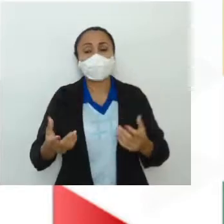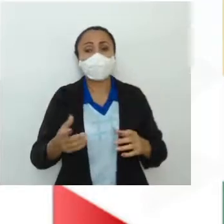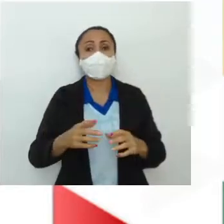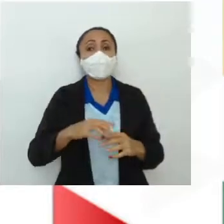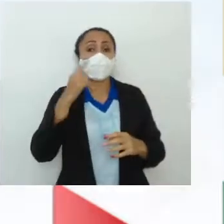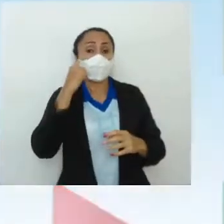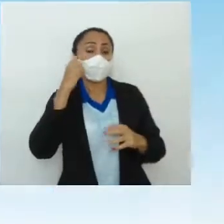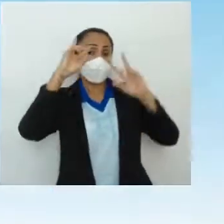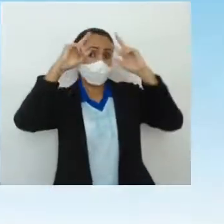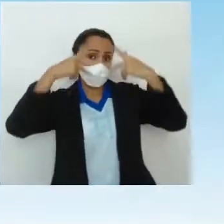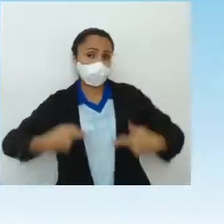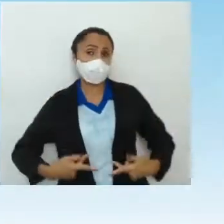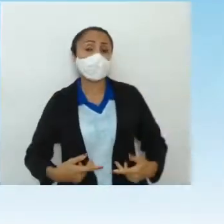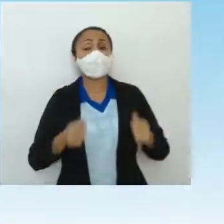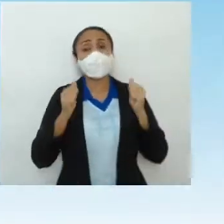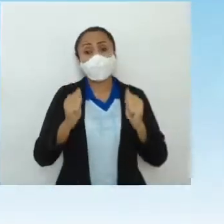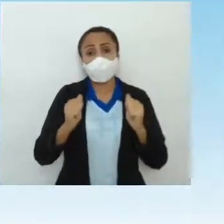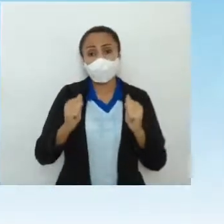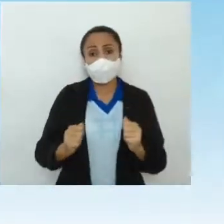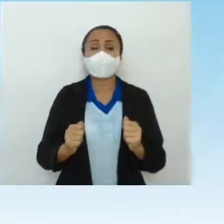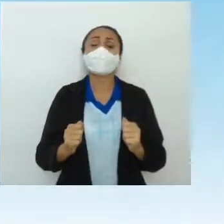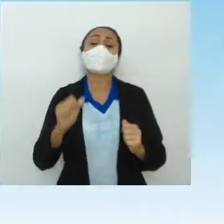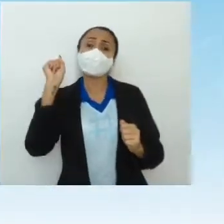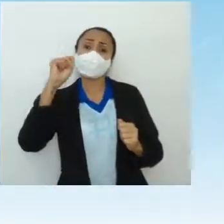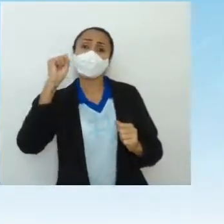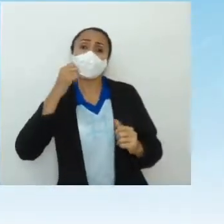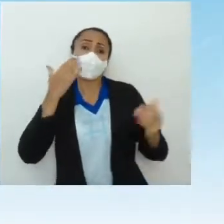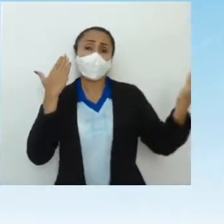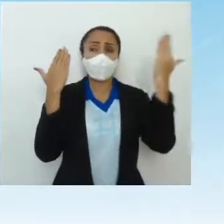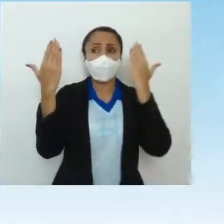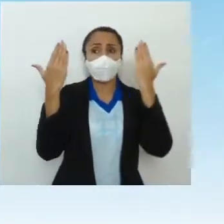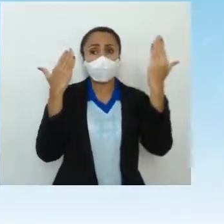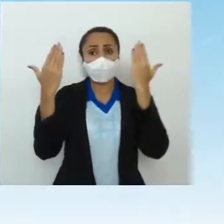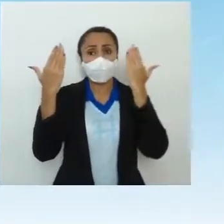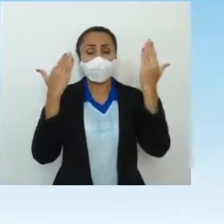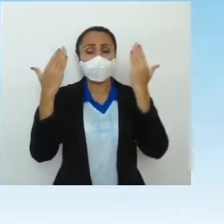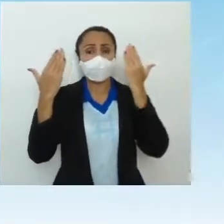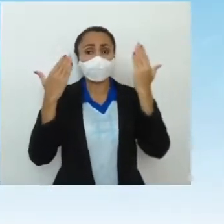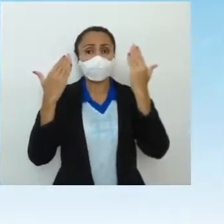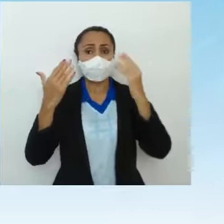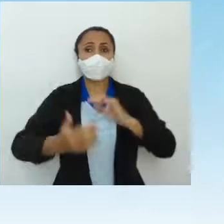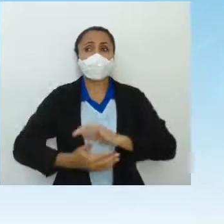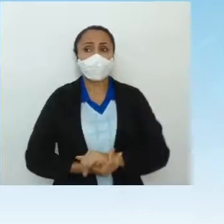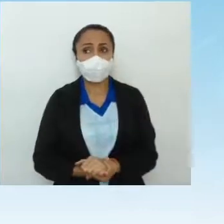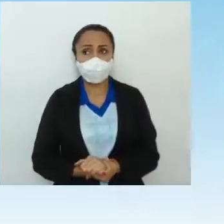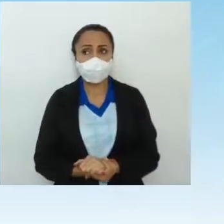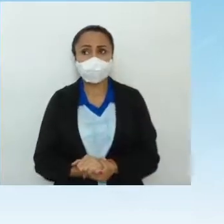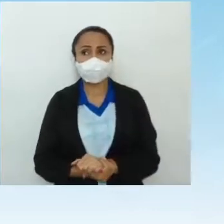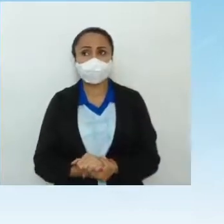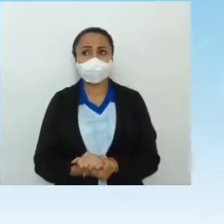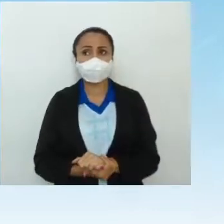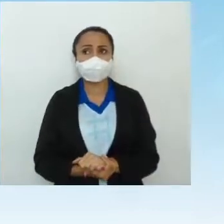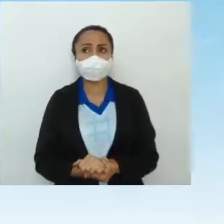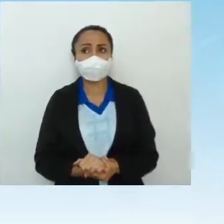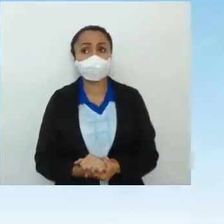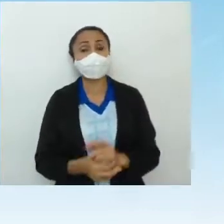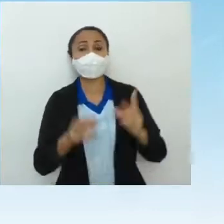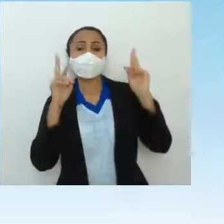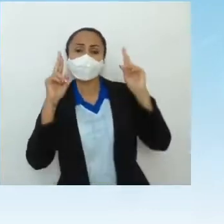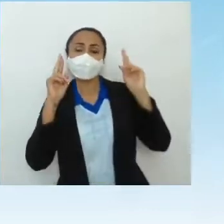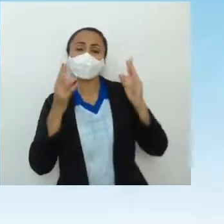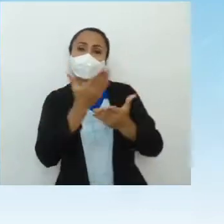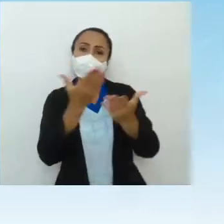fazer uma comparação bem analógica em relação à máquina fotográfica. Eu espero que vocês